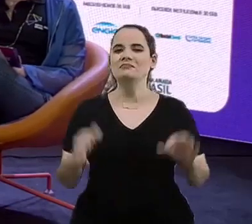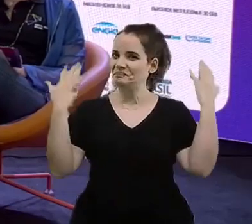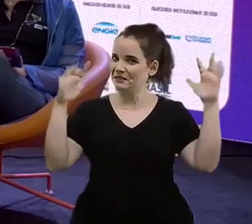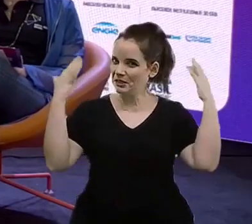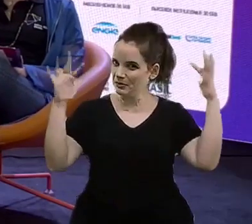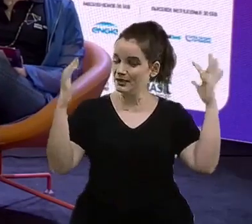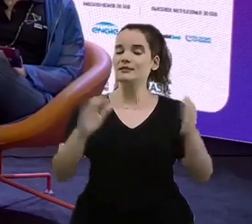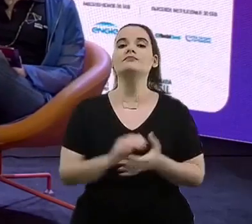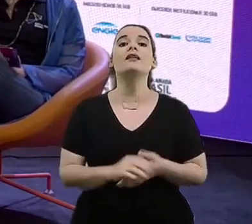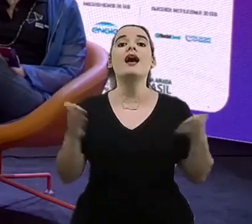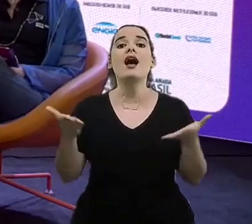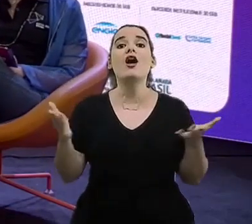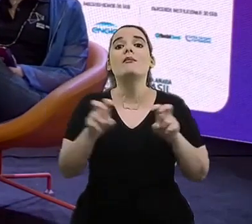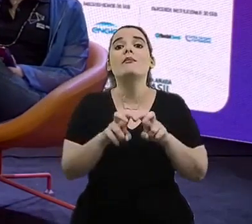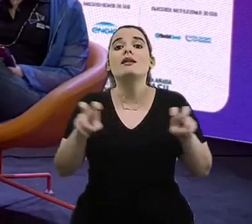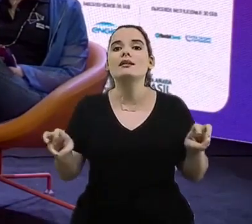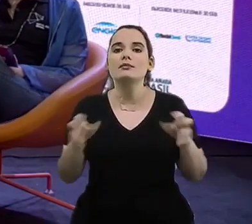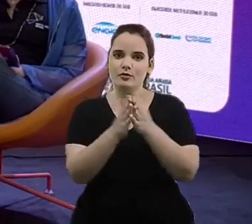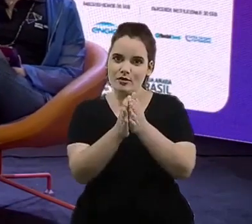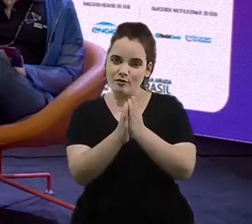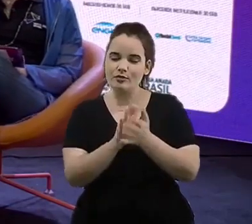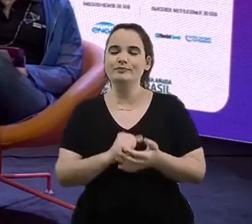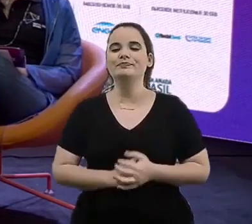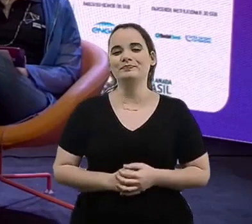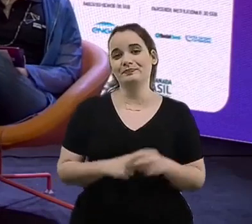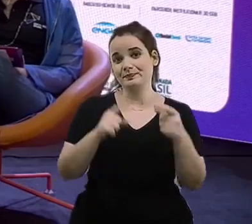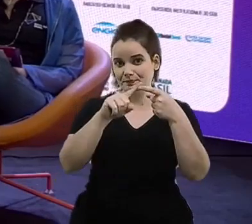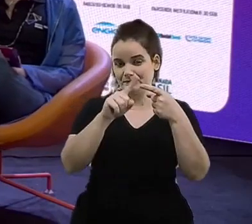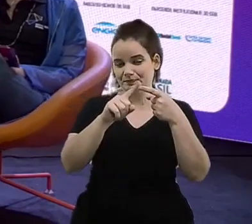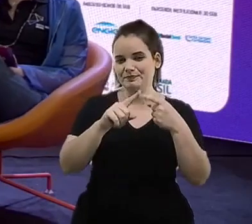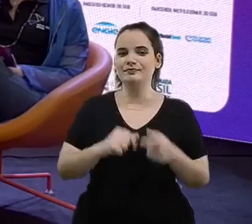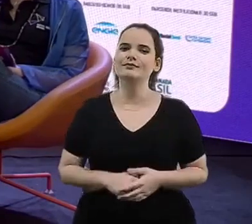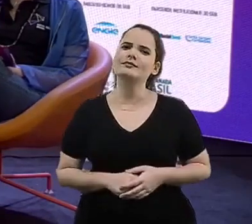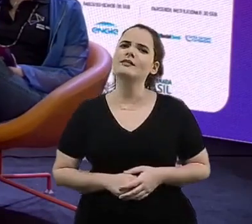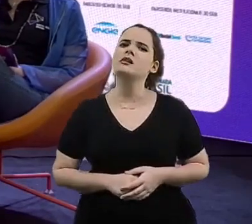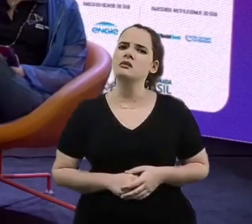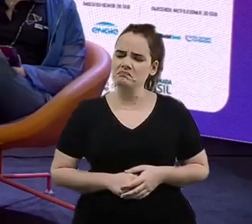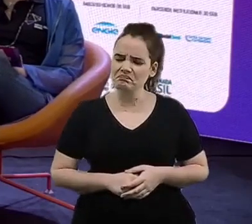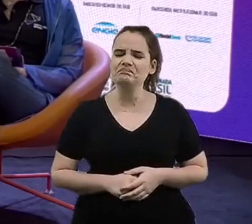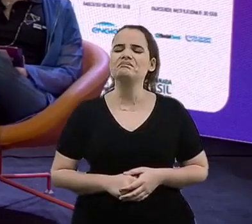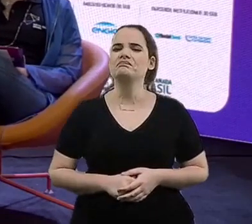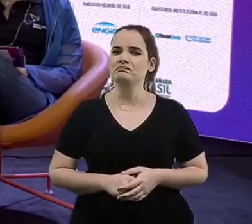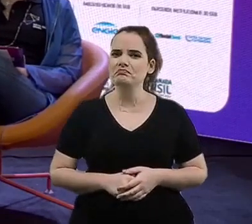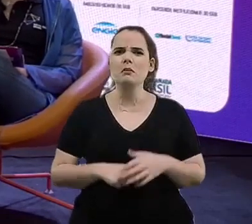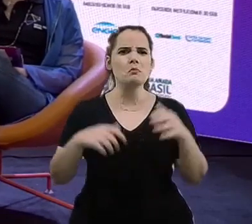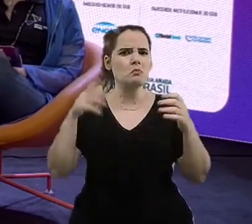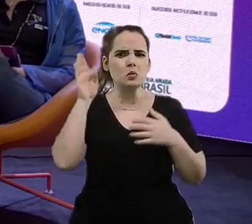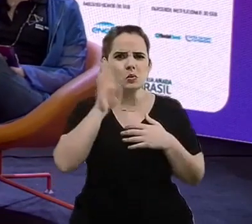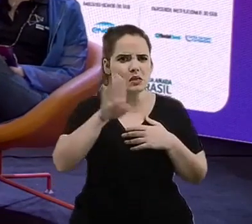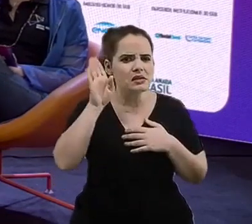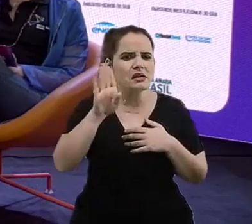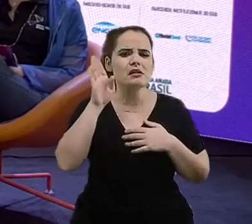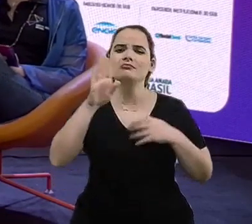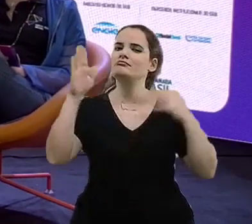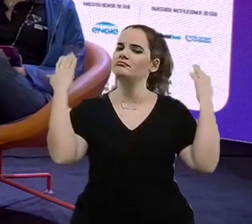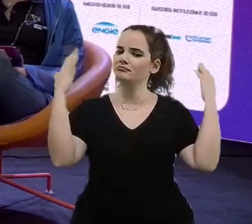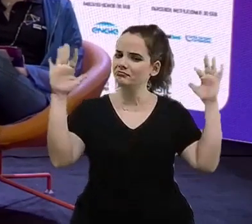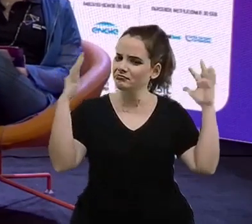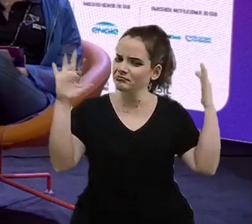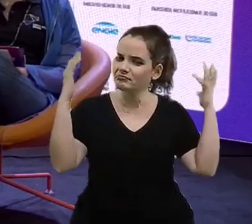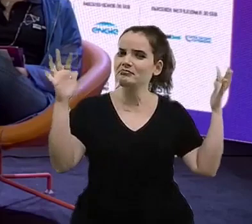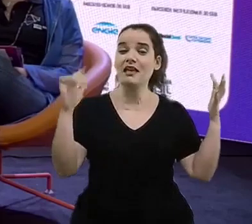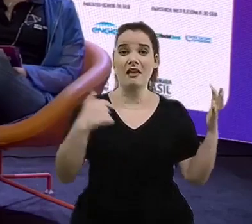da execução do projeto, para que os gestores digam se aquele produto vai fazer sentido, e uma etapa também para validar o produto final, né, que